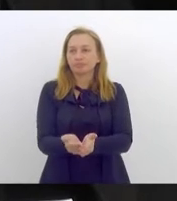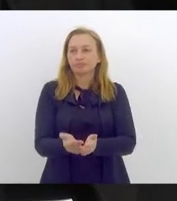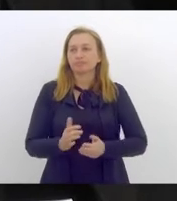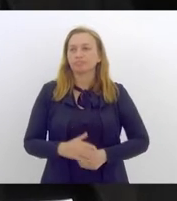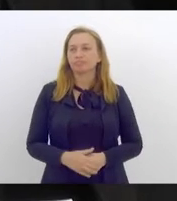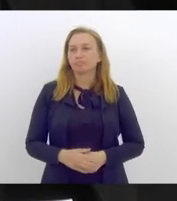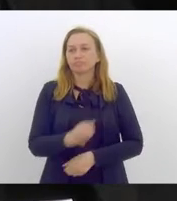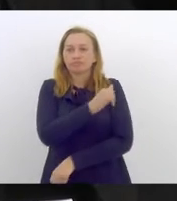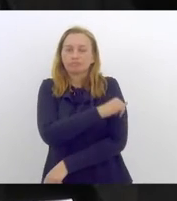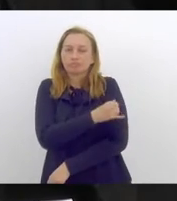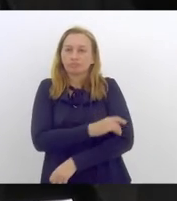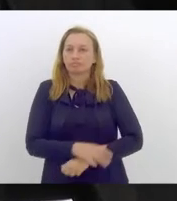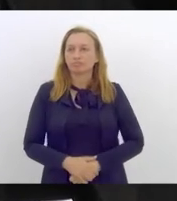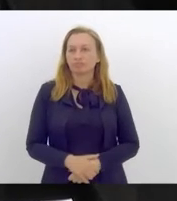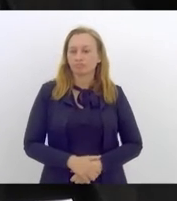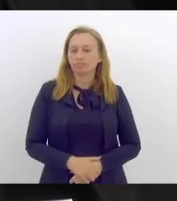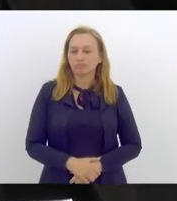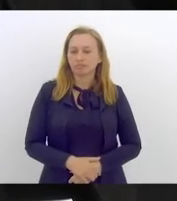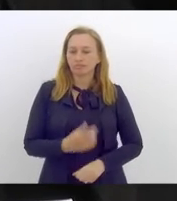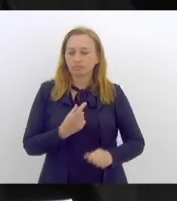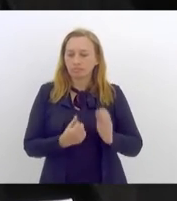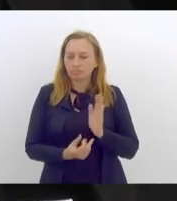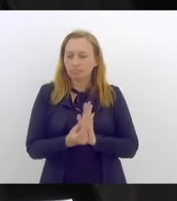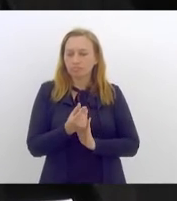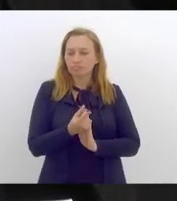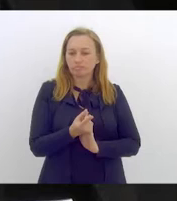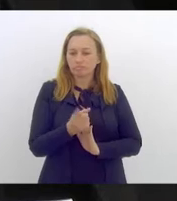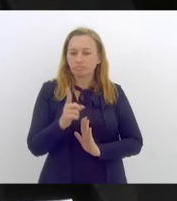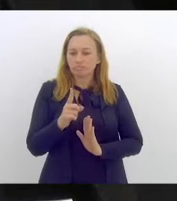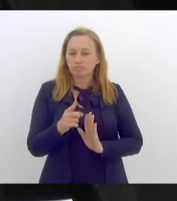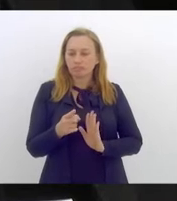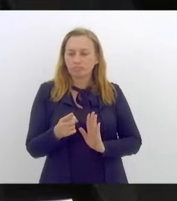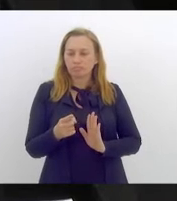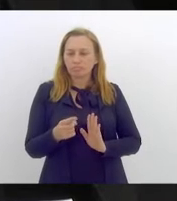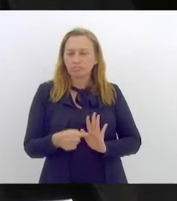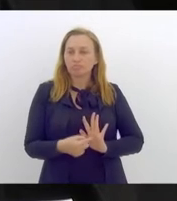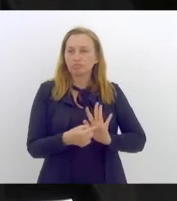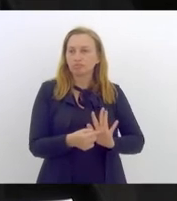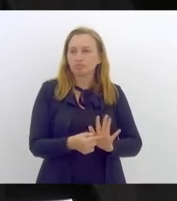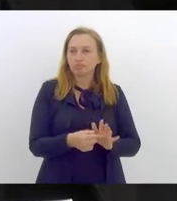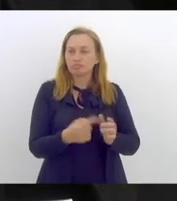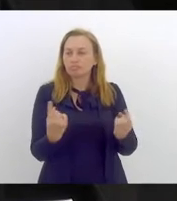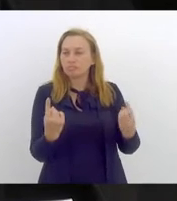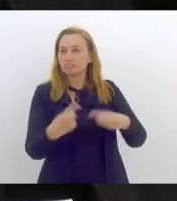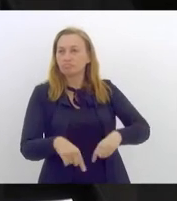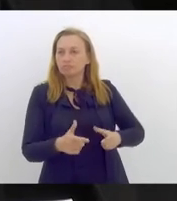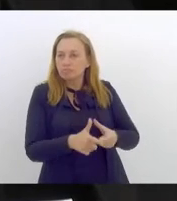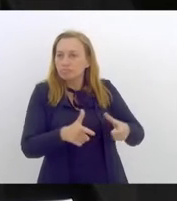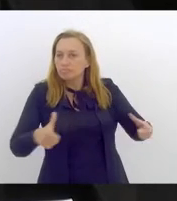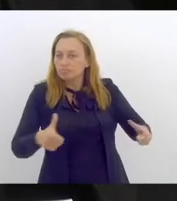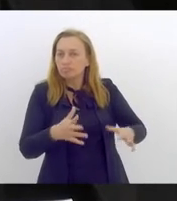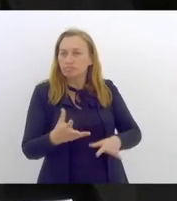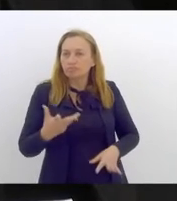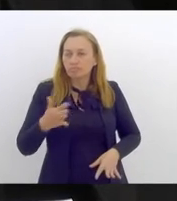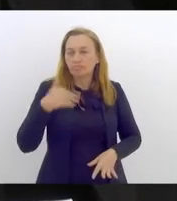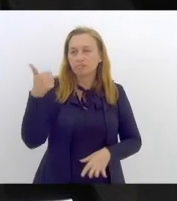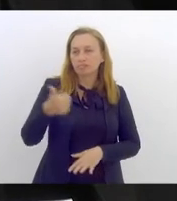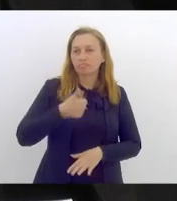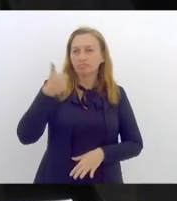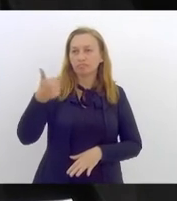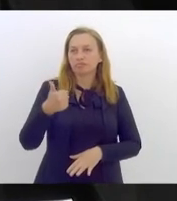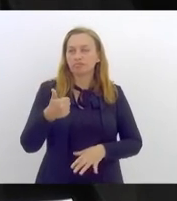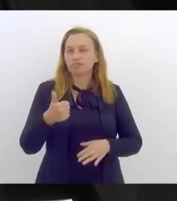barcas no Rio de Janeiro. Então, a programação orçamentária não reflete o tamanho dos desafios da melhoria do transporte